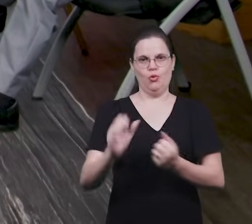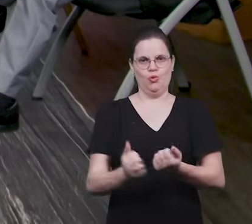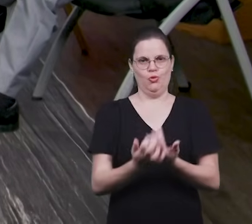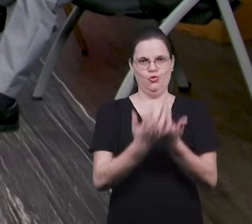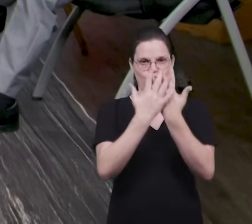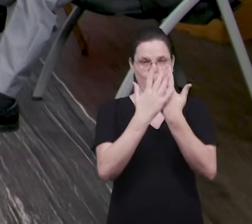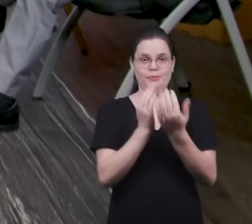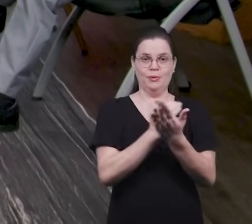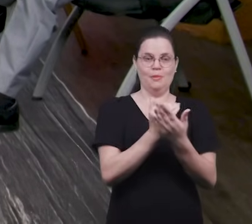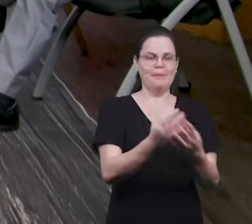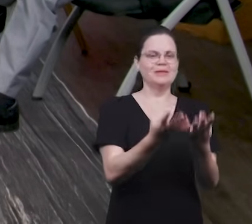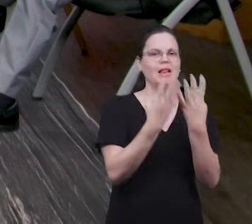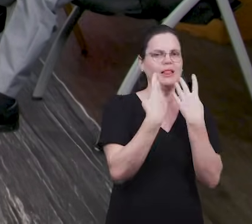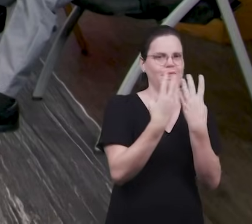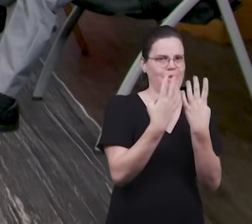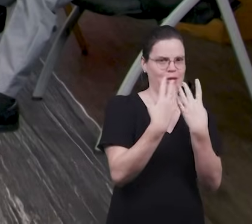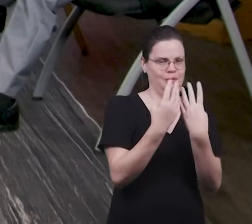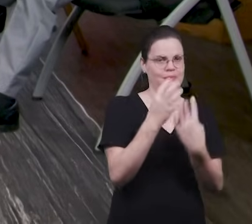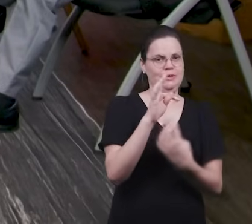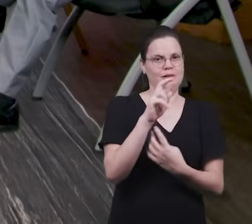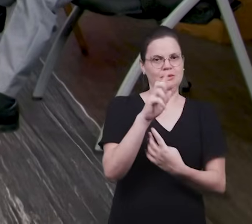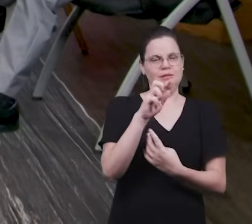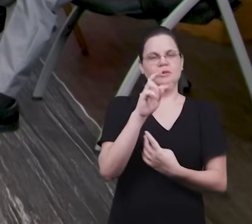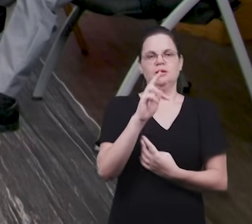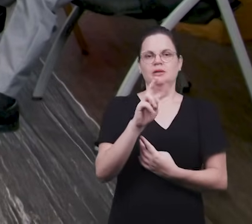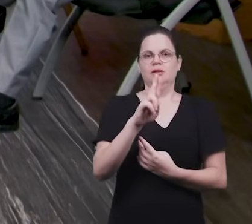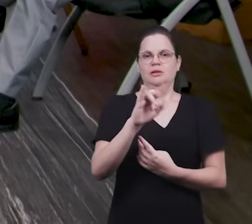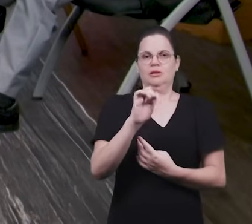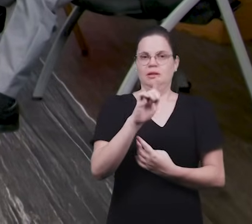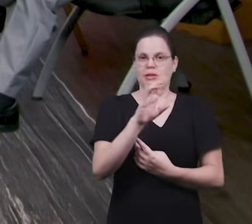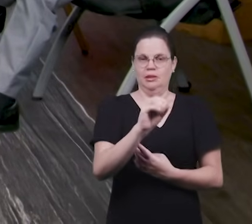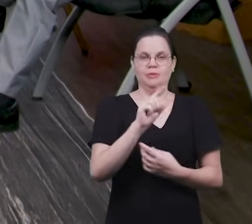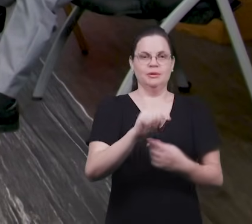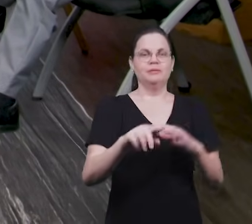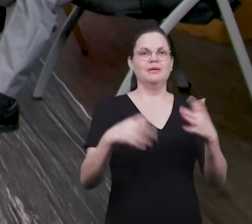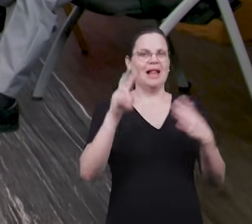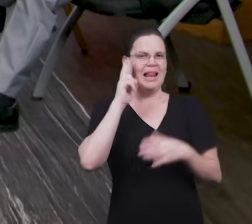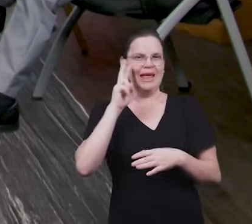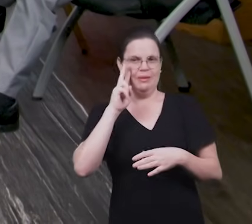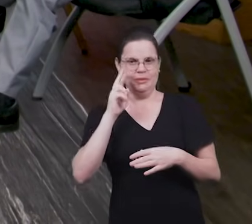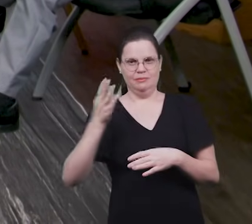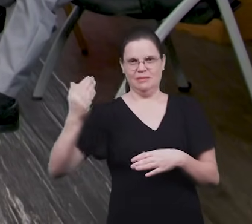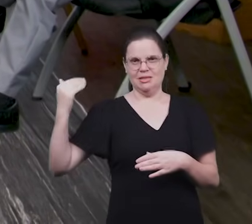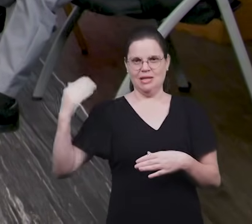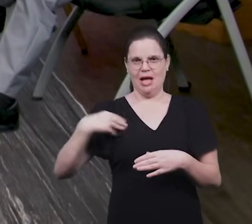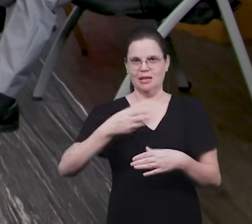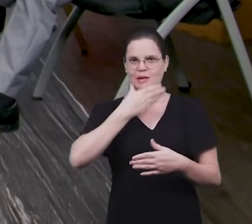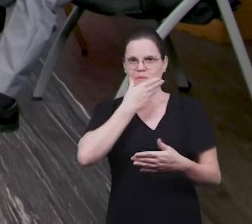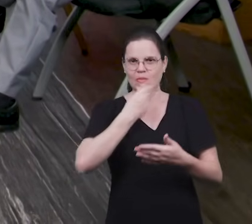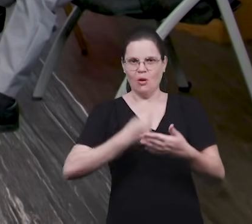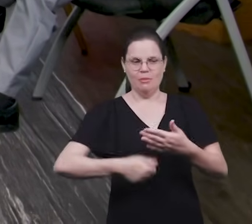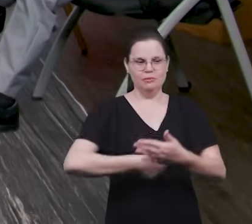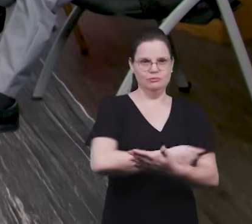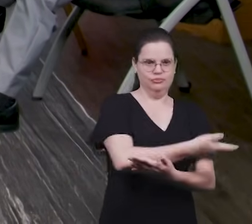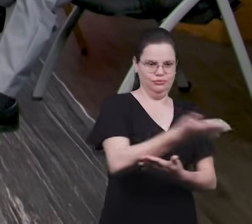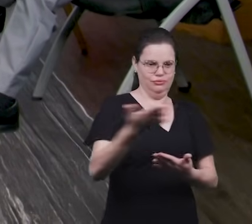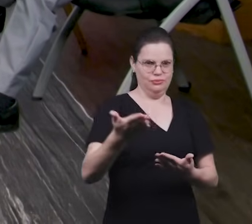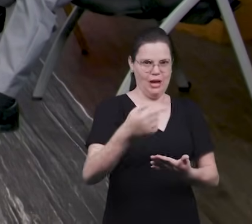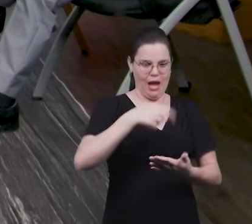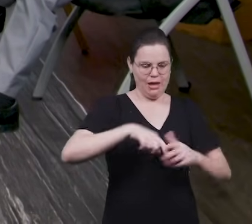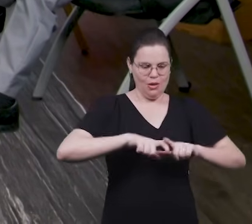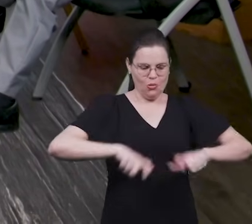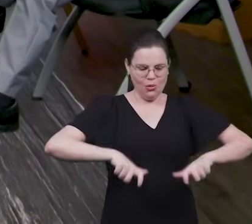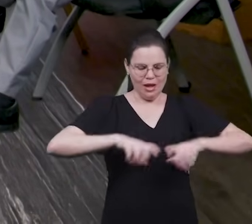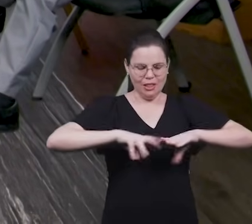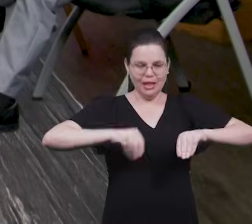do trigo. Lembramos que a primeira parábola era do semeador e que havia uma boa terra, que foram aqueles que